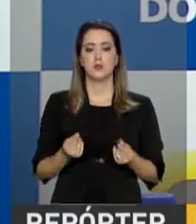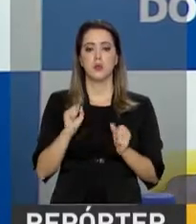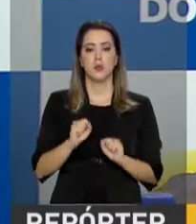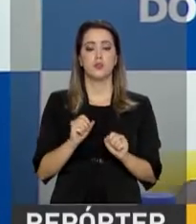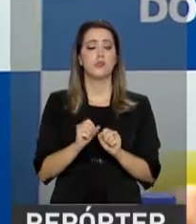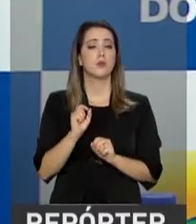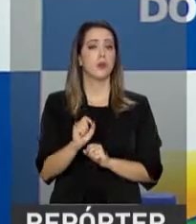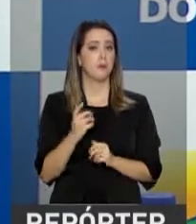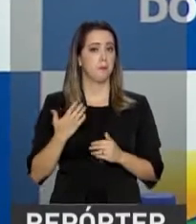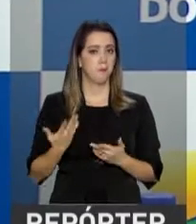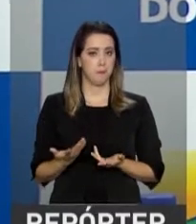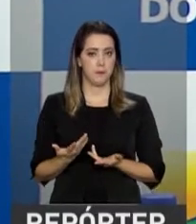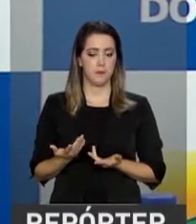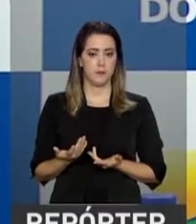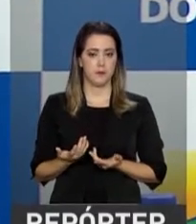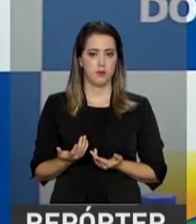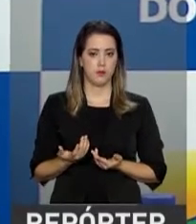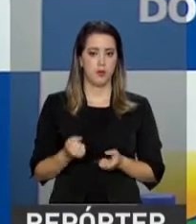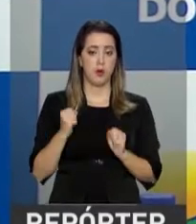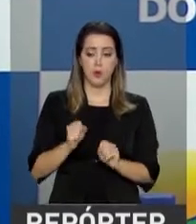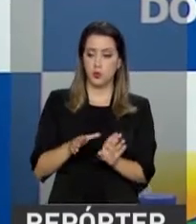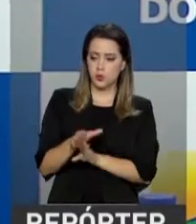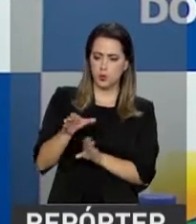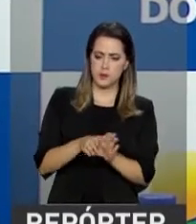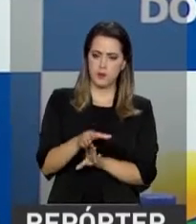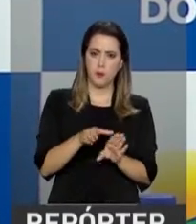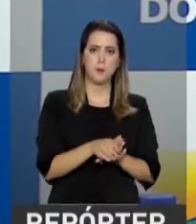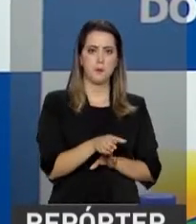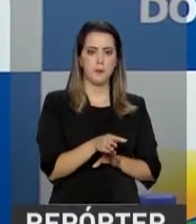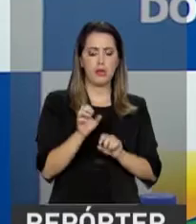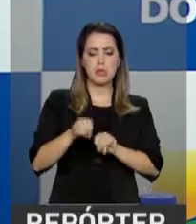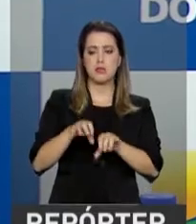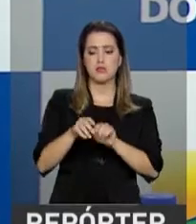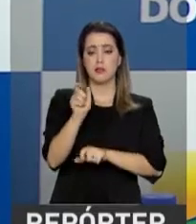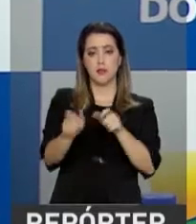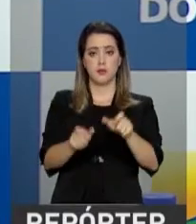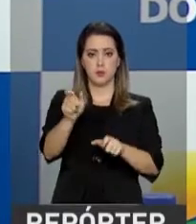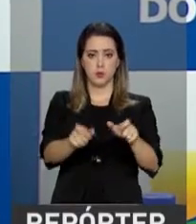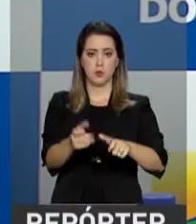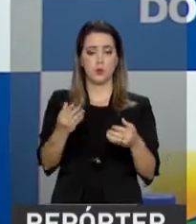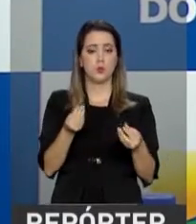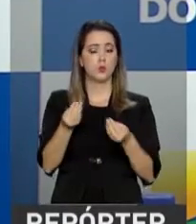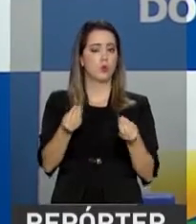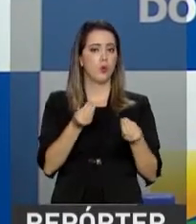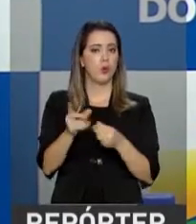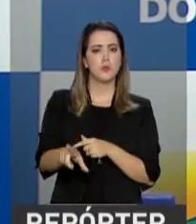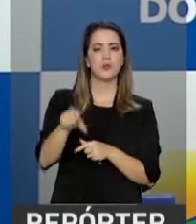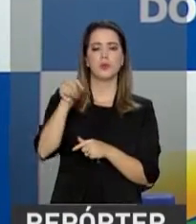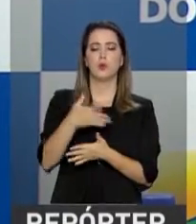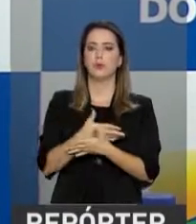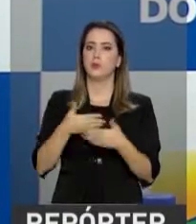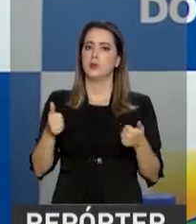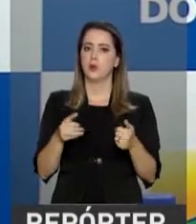fazer? Ele pode orientar o consumidor a tomadas de